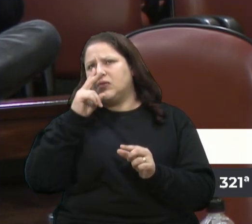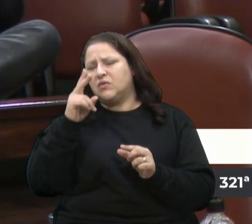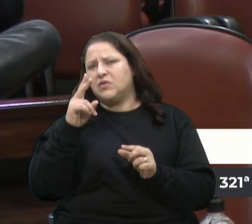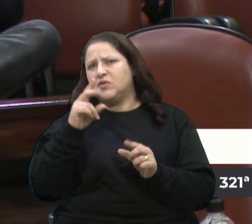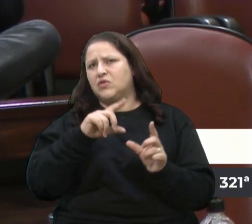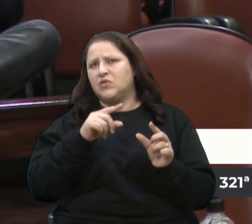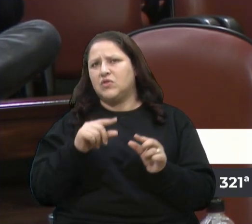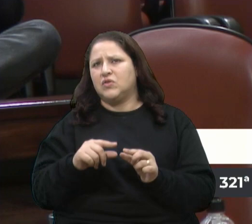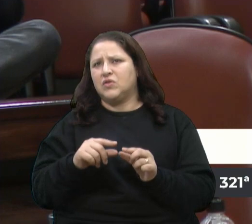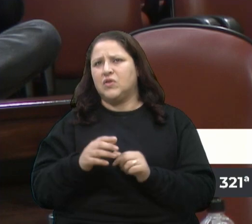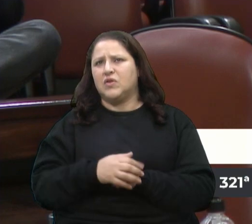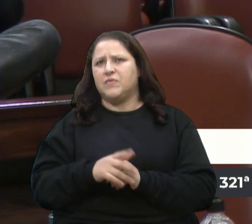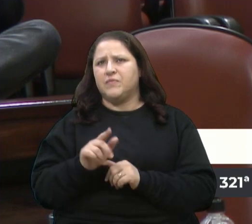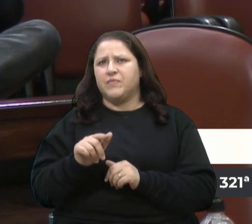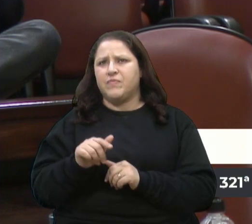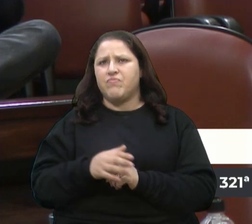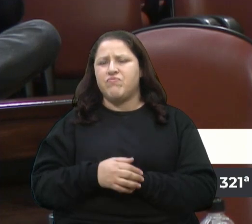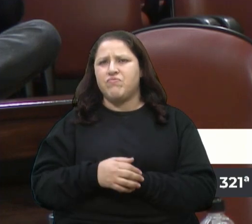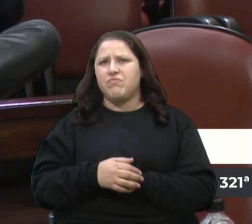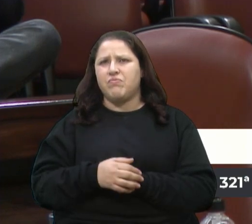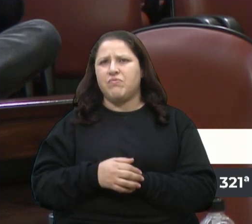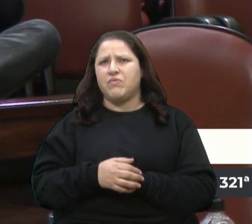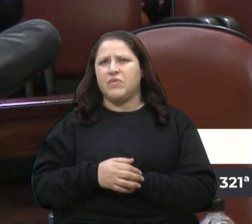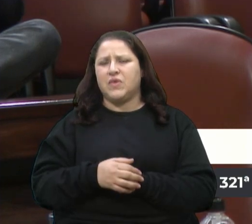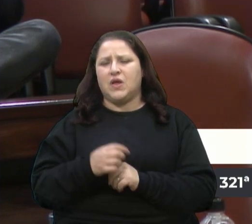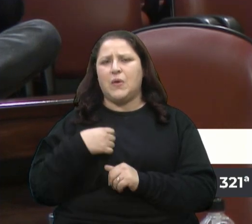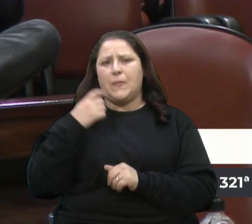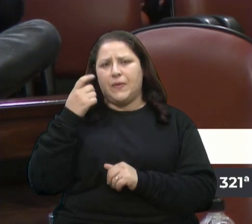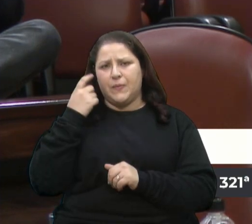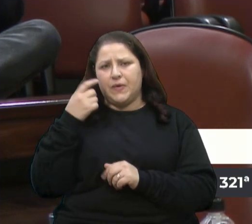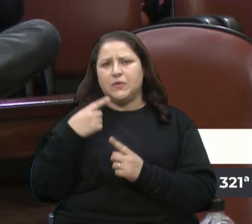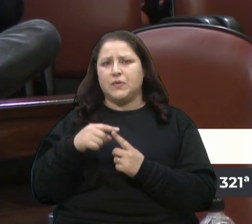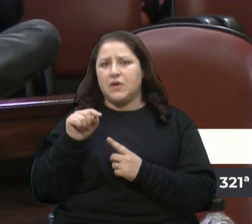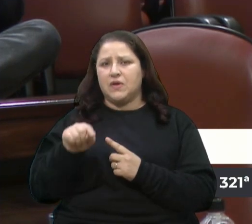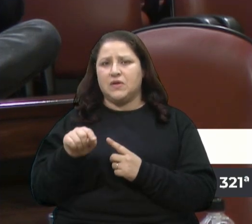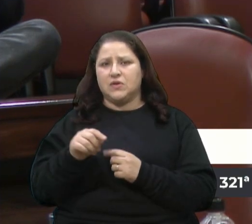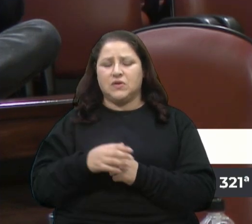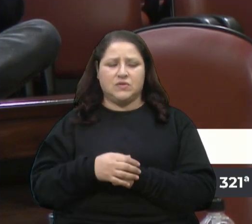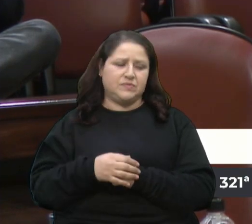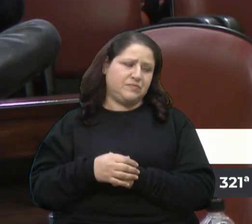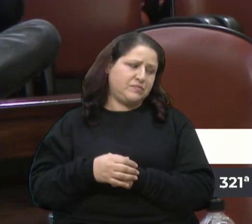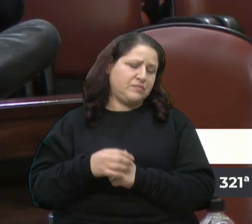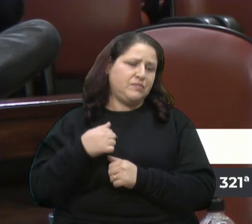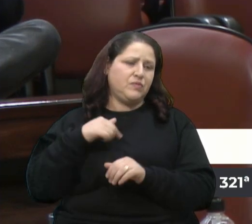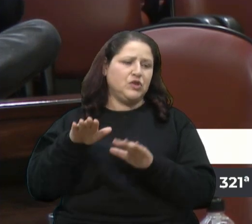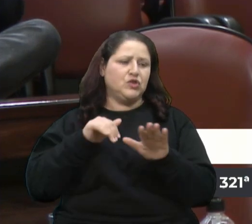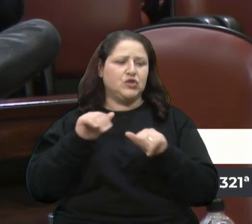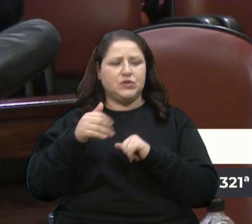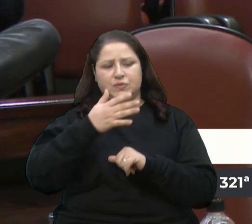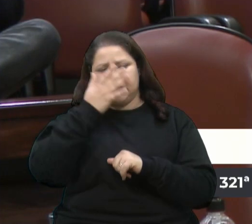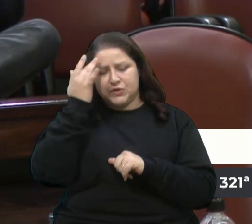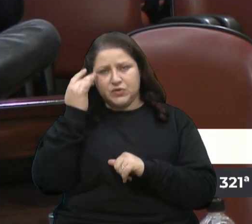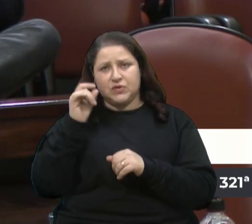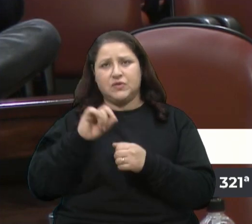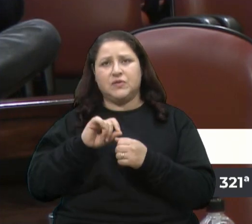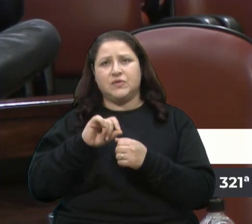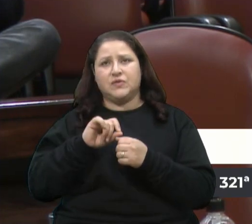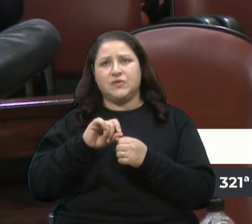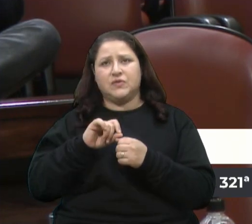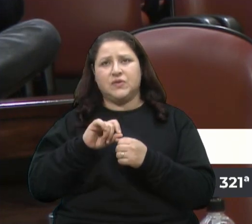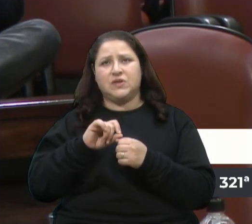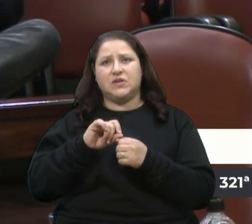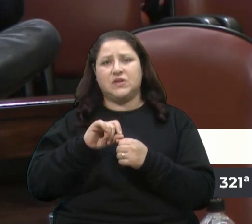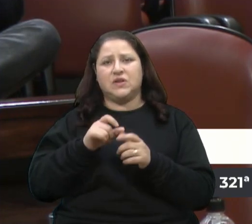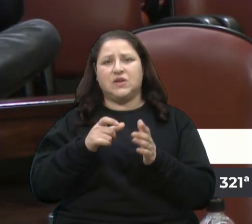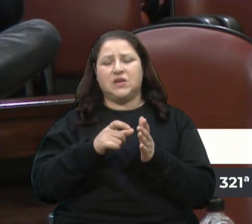né? E aí eu me preocupo porque justamente isso, né? E eu convoco as pessoas a fazerem o título de eleitor em Caxias,